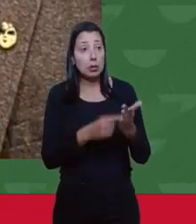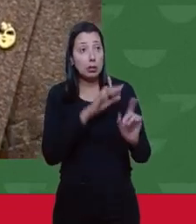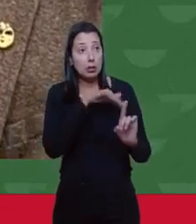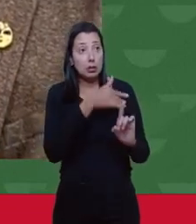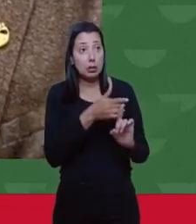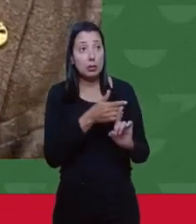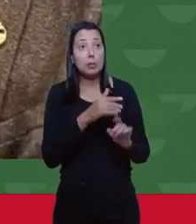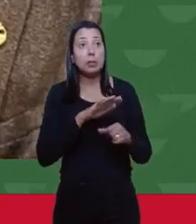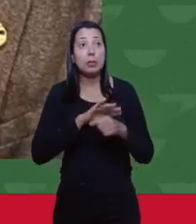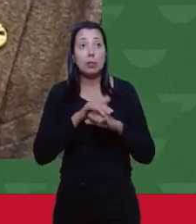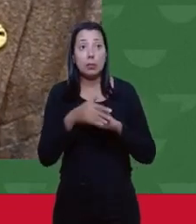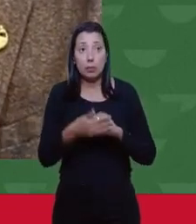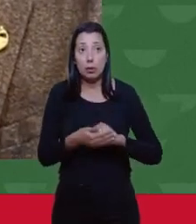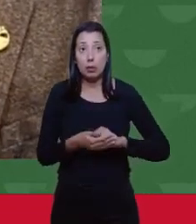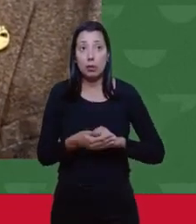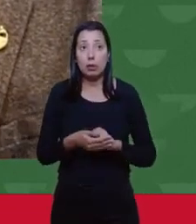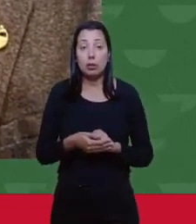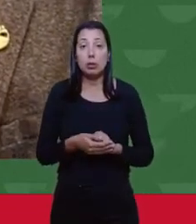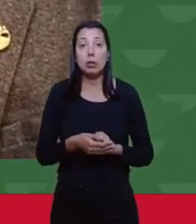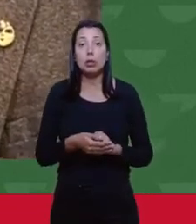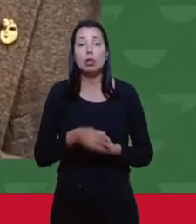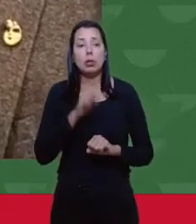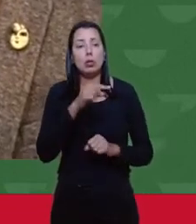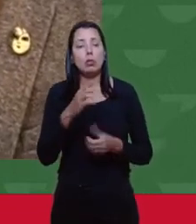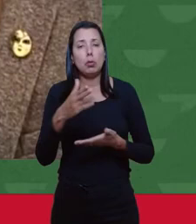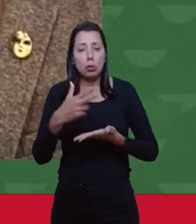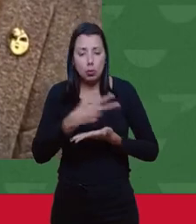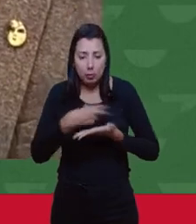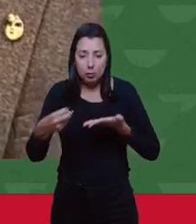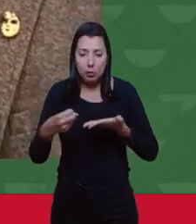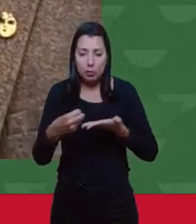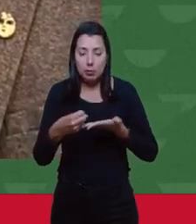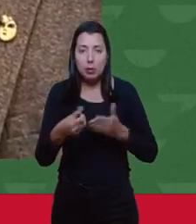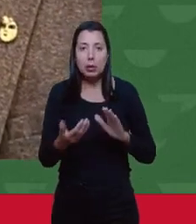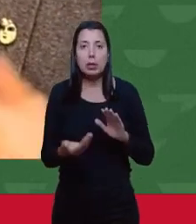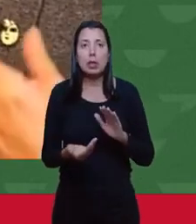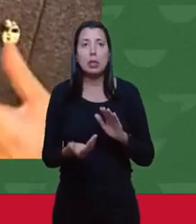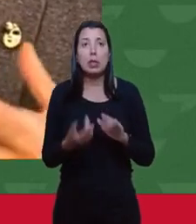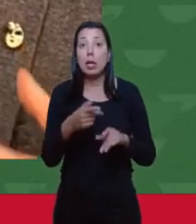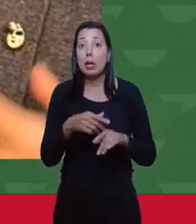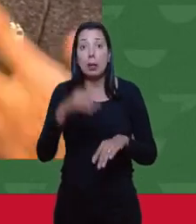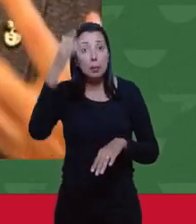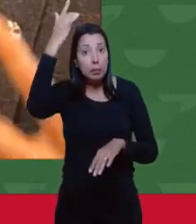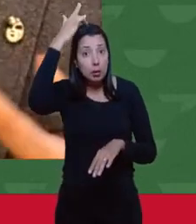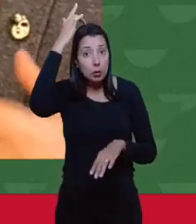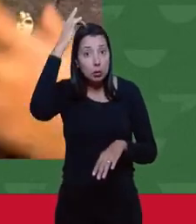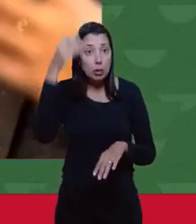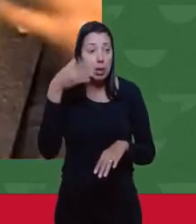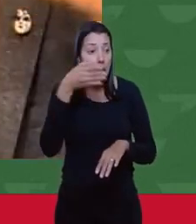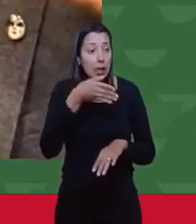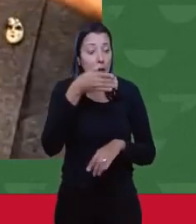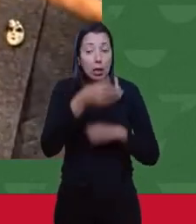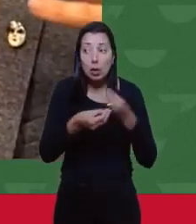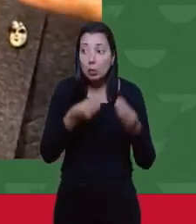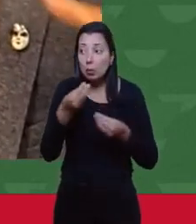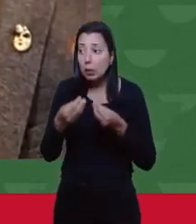noite em que se votou o impeachment na Câmara, naquela noite absurda, a gente estava entrando numa espécie de novela de